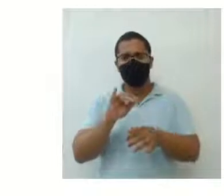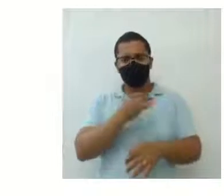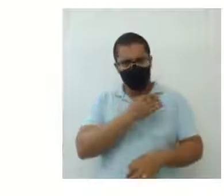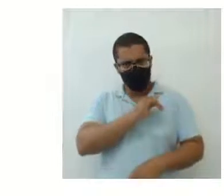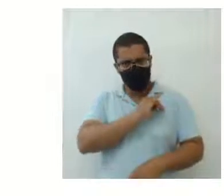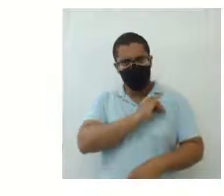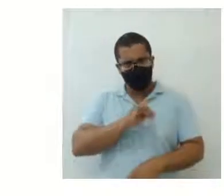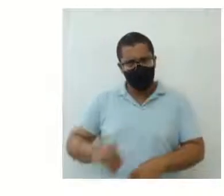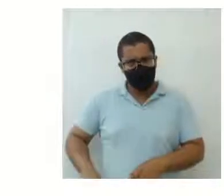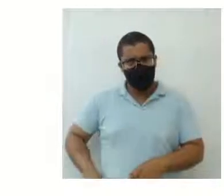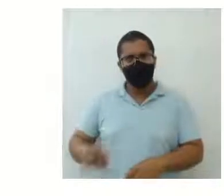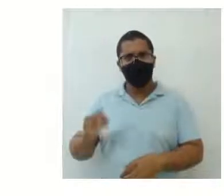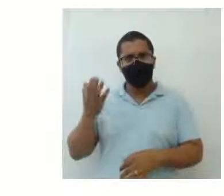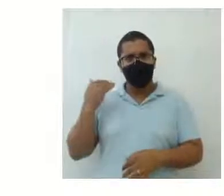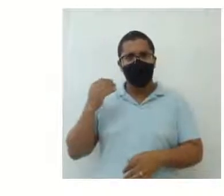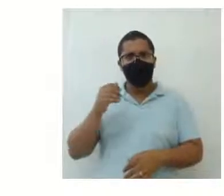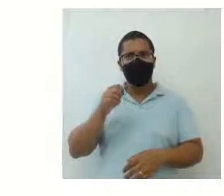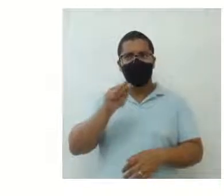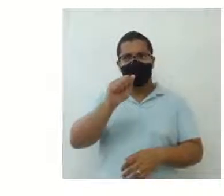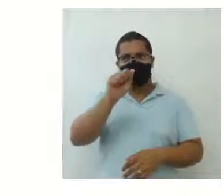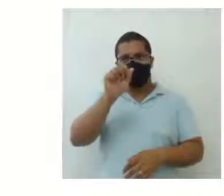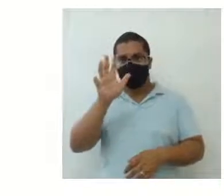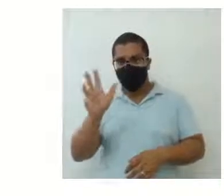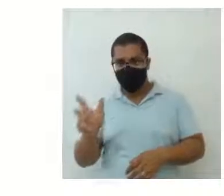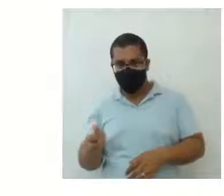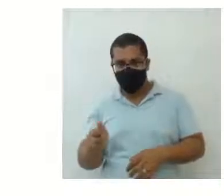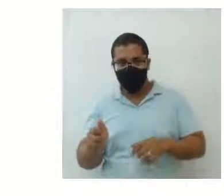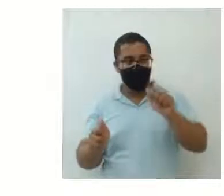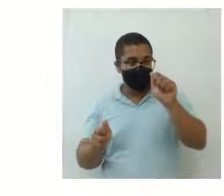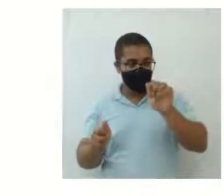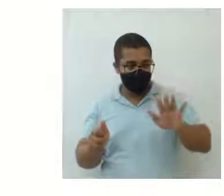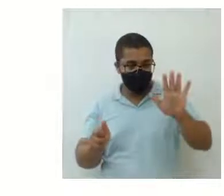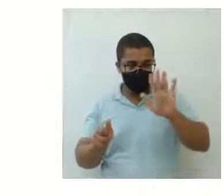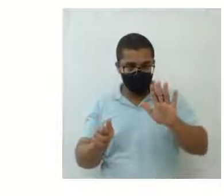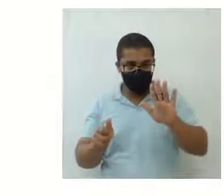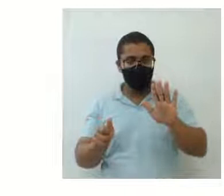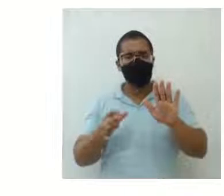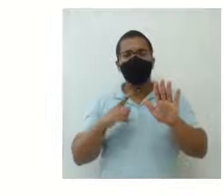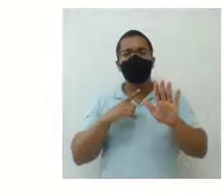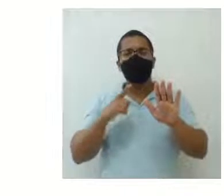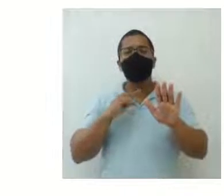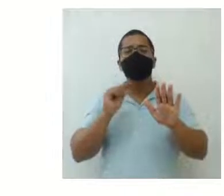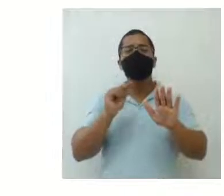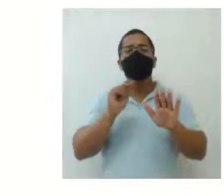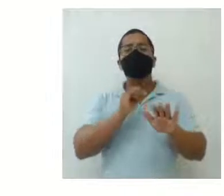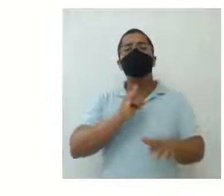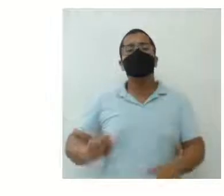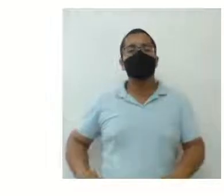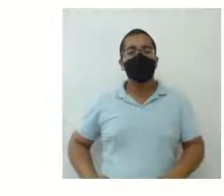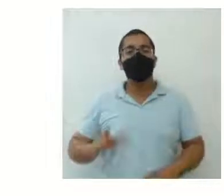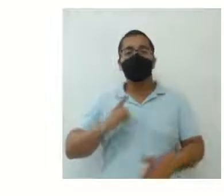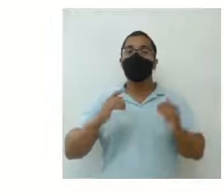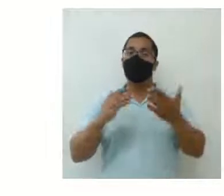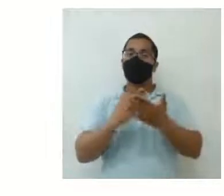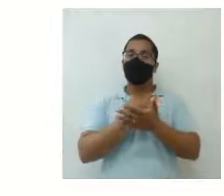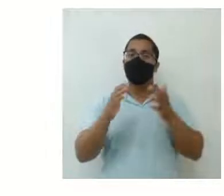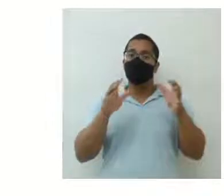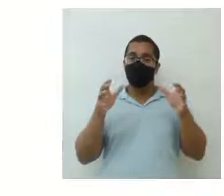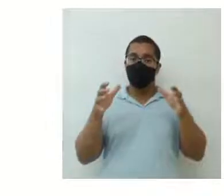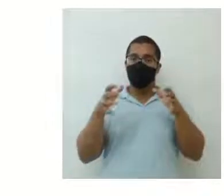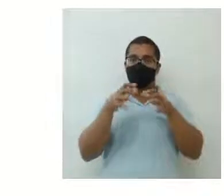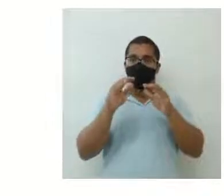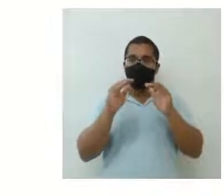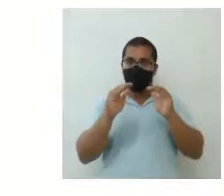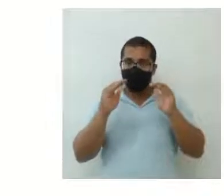Ásia. Então, aí vocês vão ter imperialismo, a nova dominação de quem? Das potências sobre